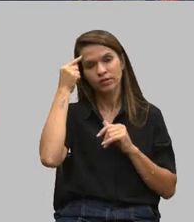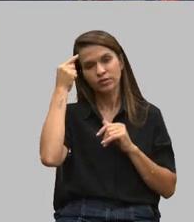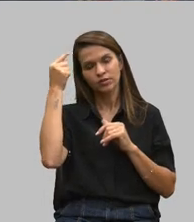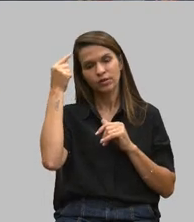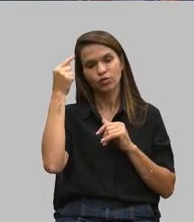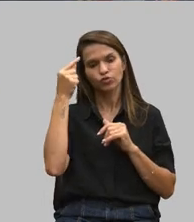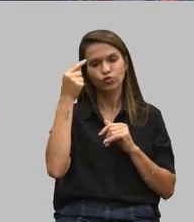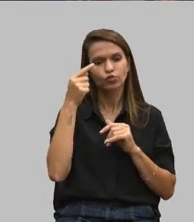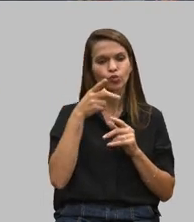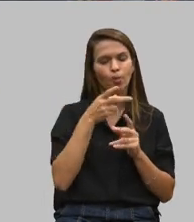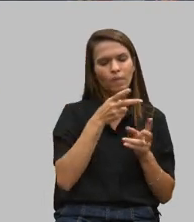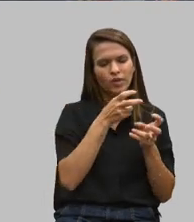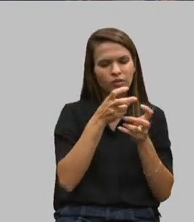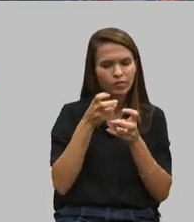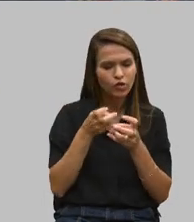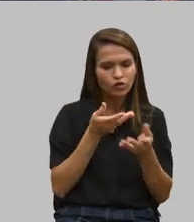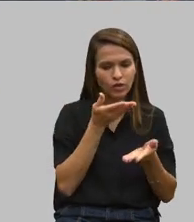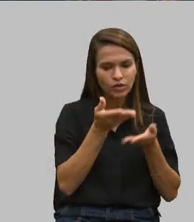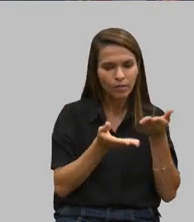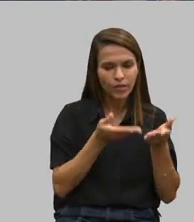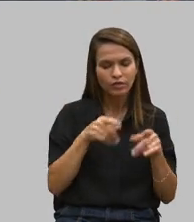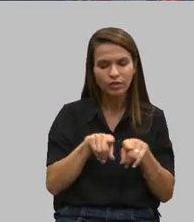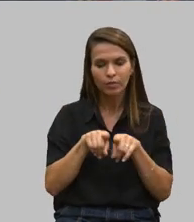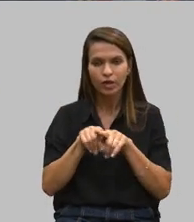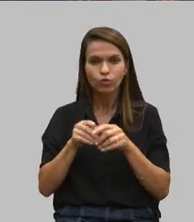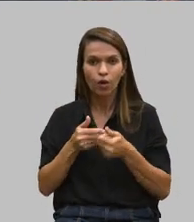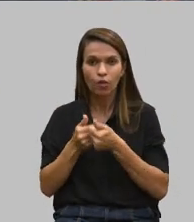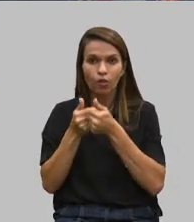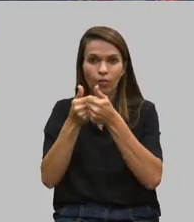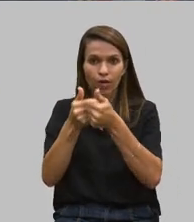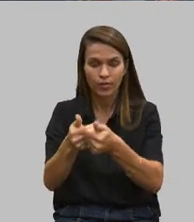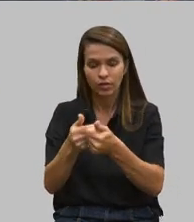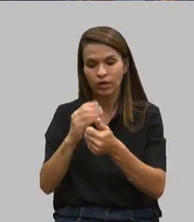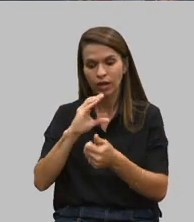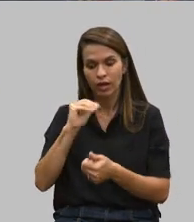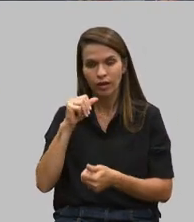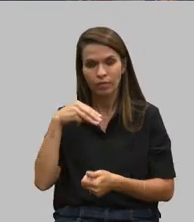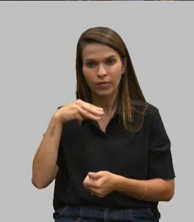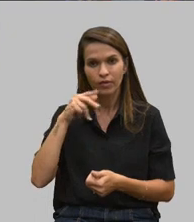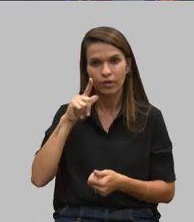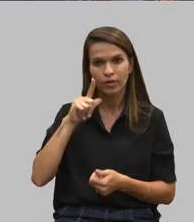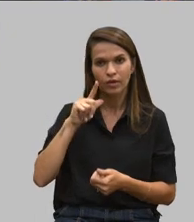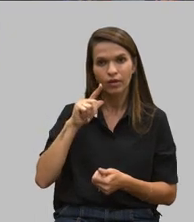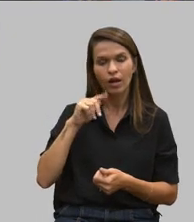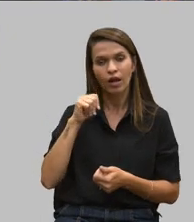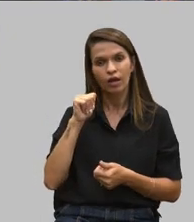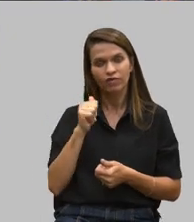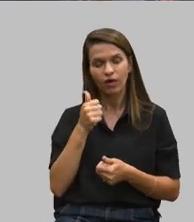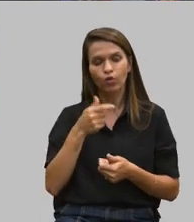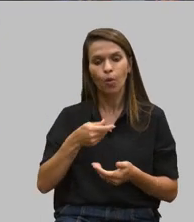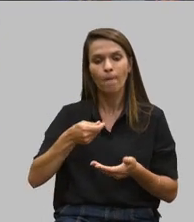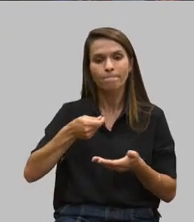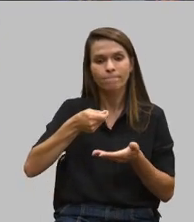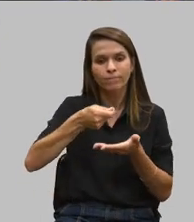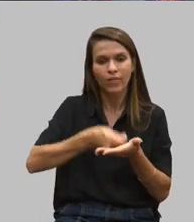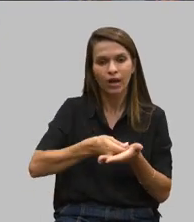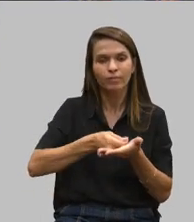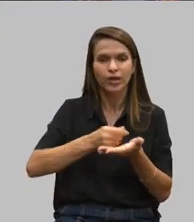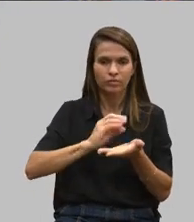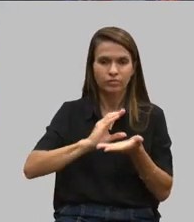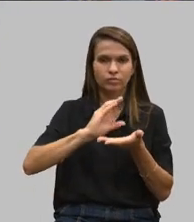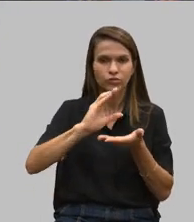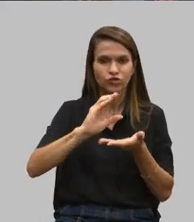triagem quanto do do acompanhamento que a Camila falou sobre o pagamento diferenciado dos valores e também do